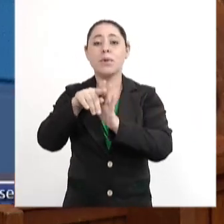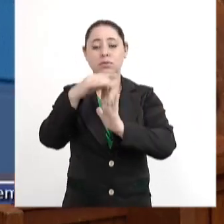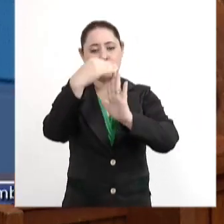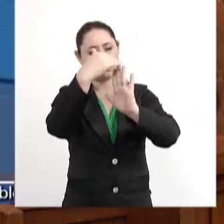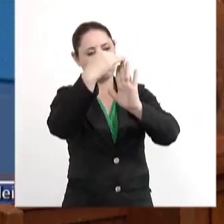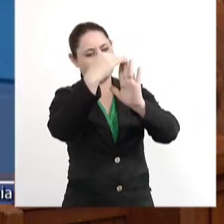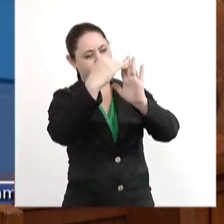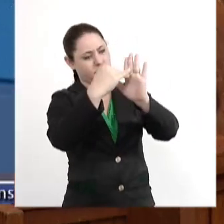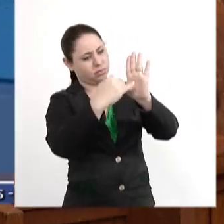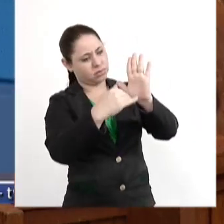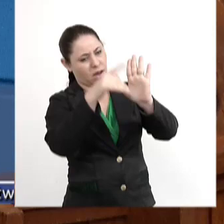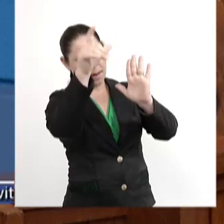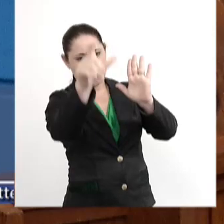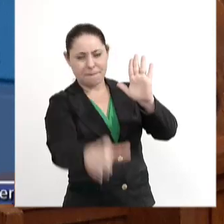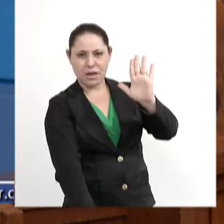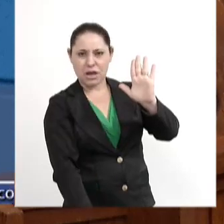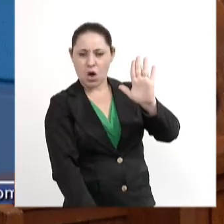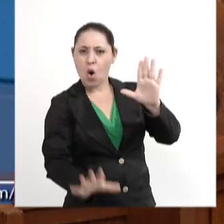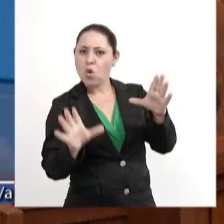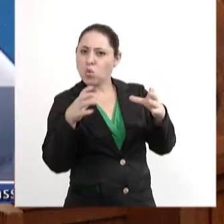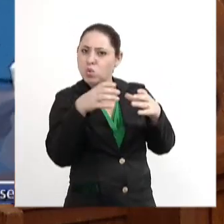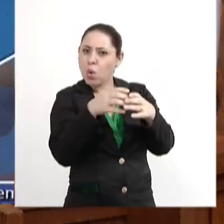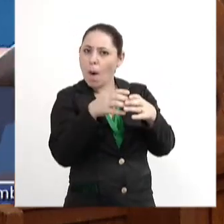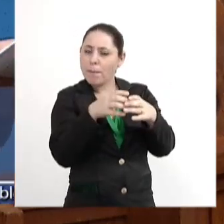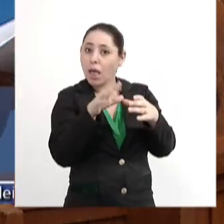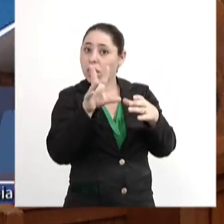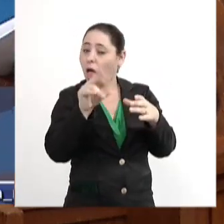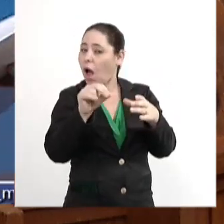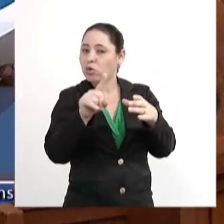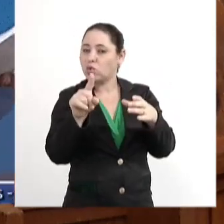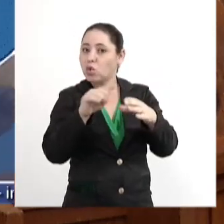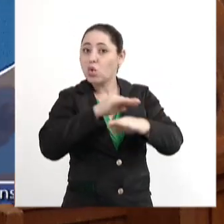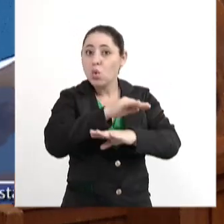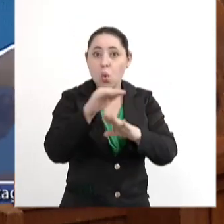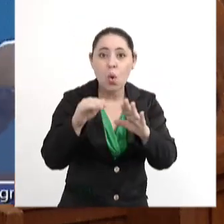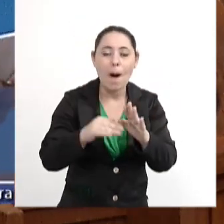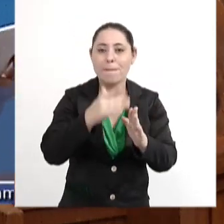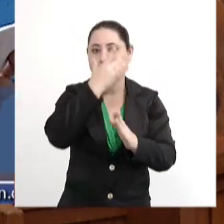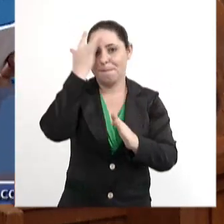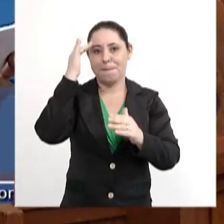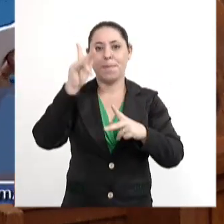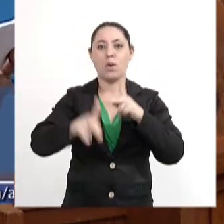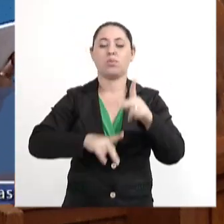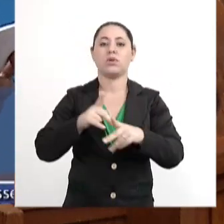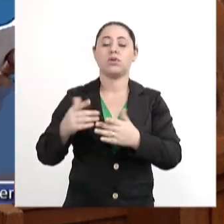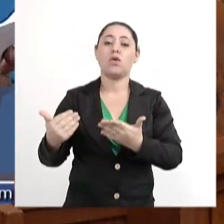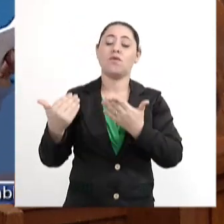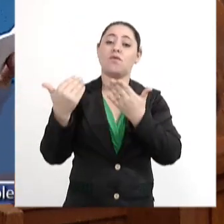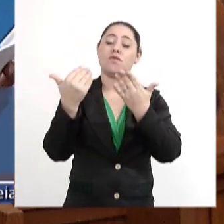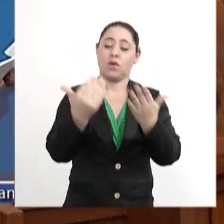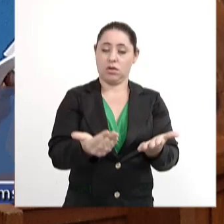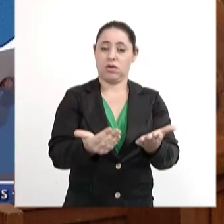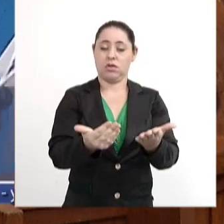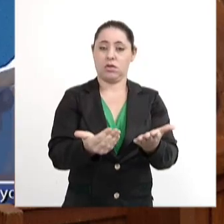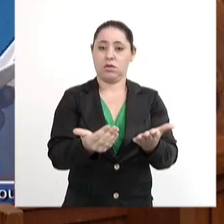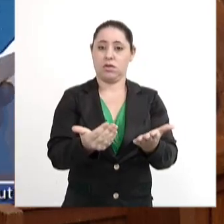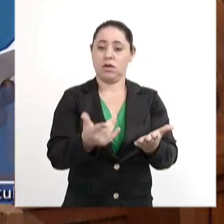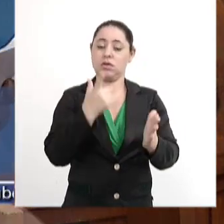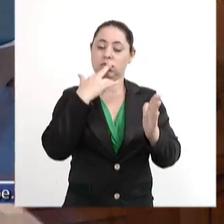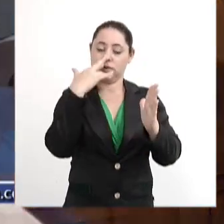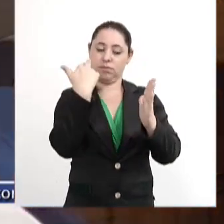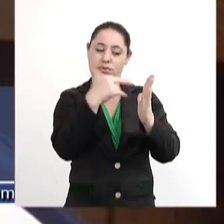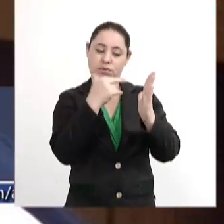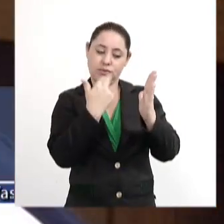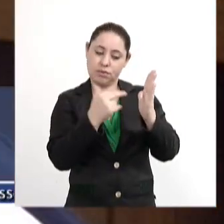são dirigidas não apenas a um grupo, mas a todas as pessoas, para que elas possam